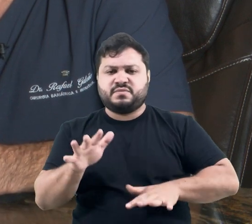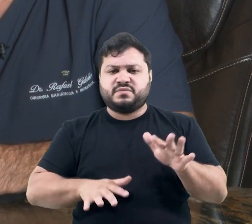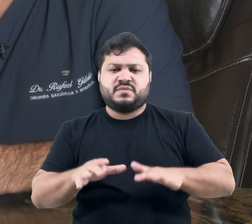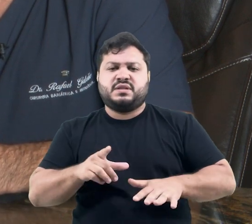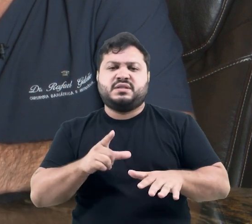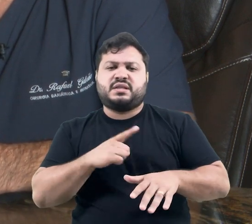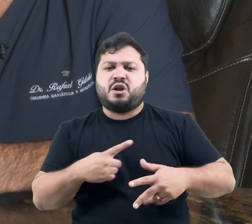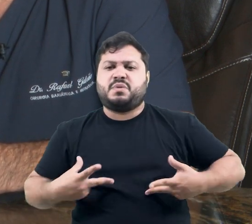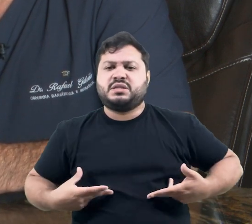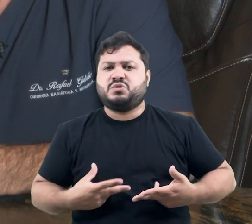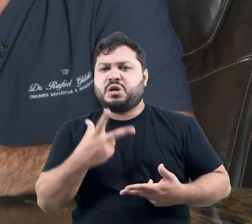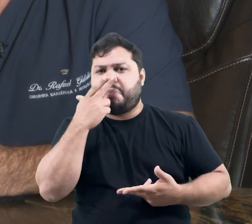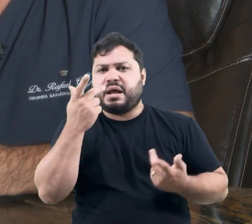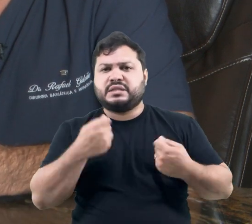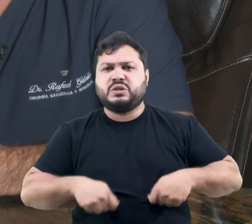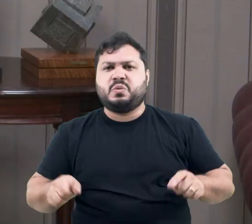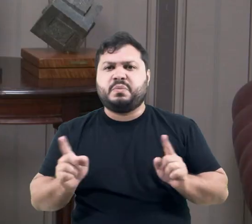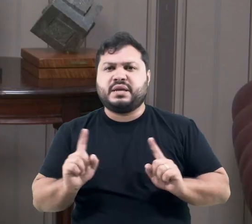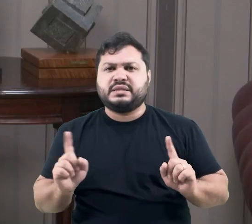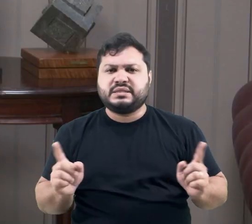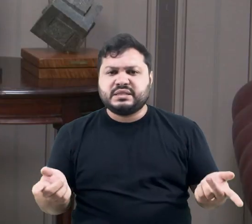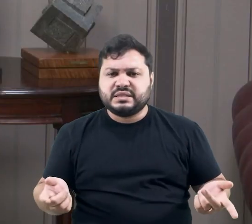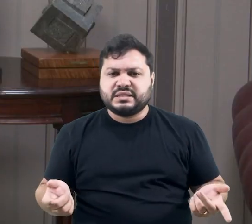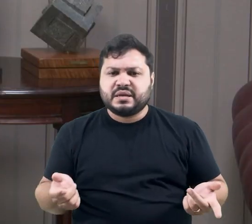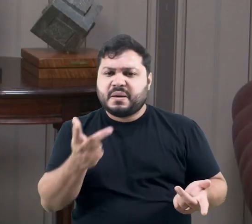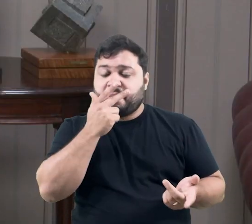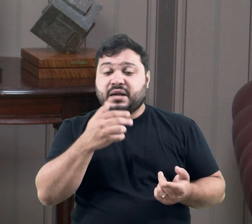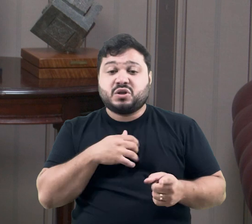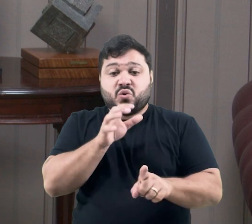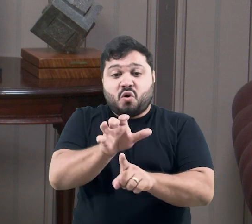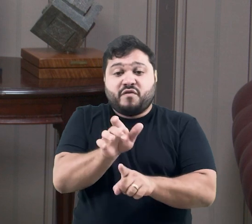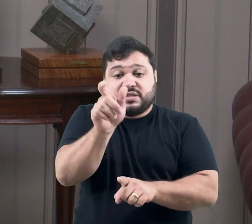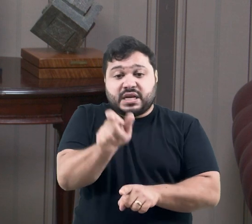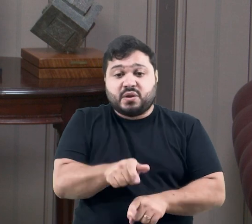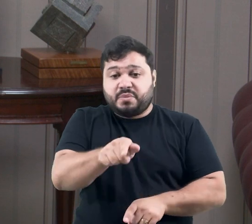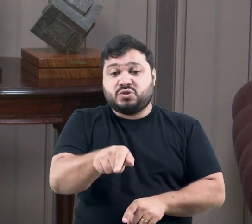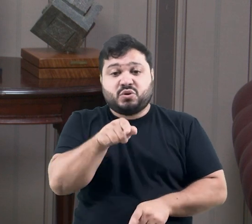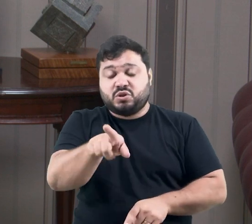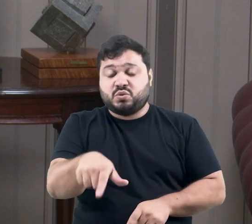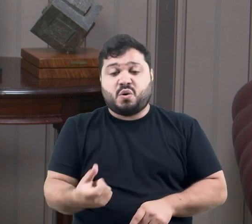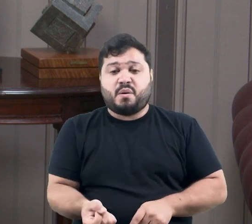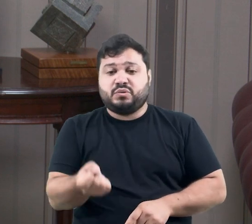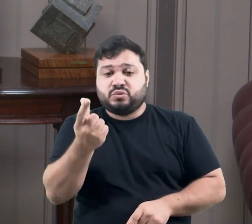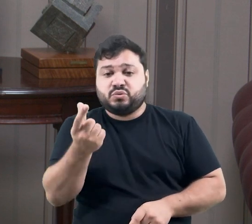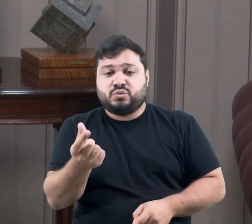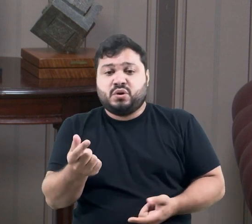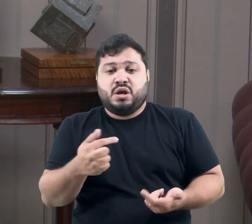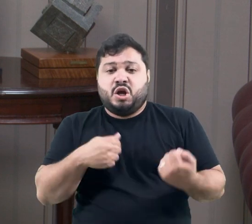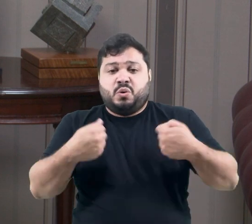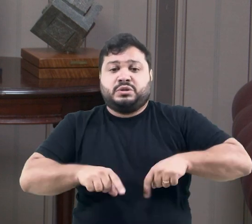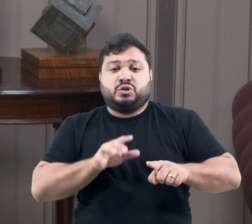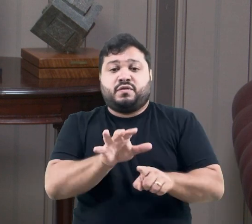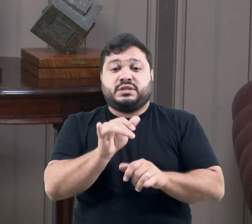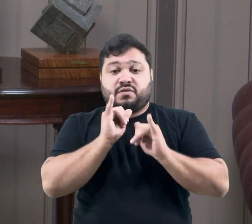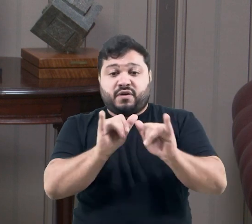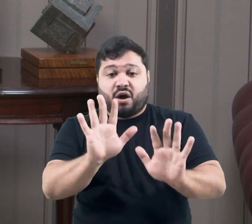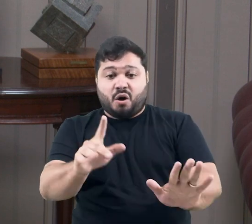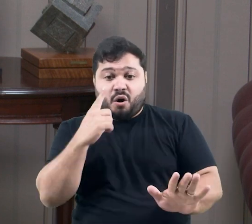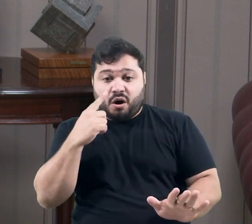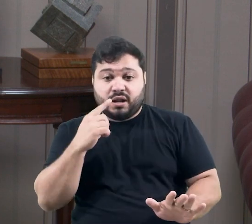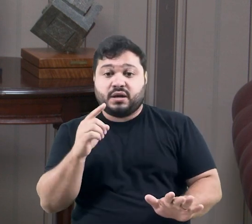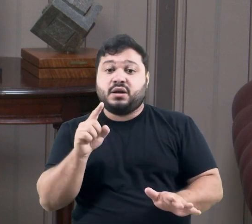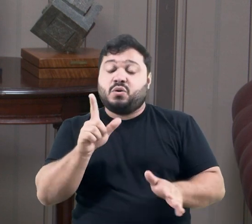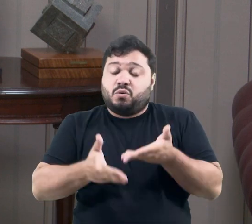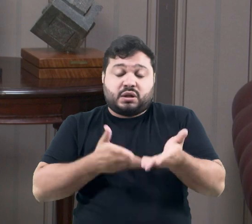às vezes estão entrando numa cirurgia como se não precisassem. É meio que eu tivesse que convencer o paciente. Isso aí é um absurdo. Eu não tenho que convencer, eu tenho que dizer